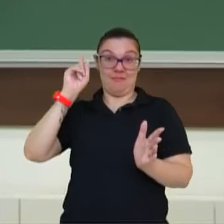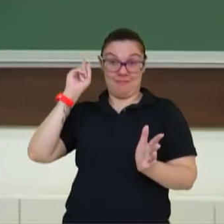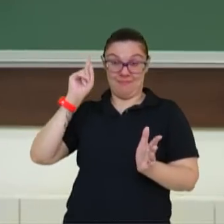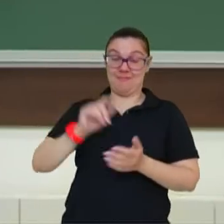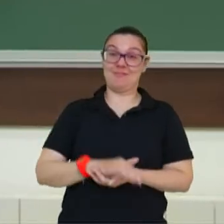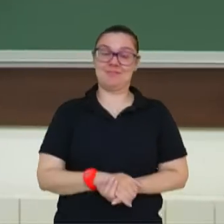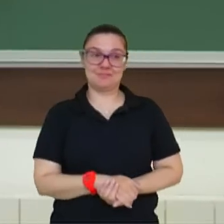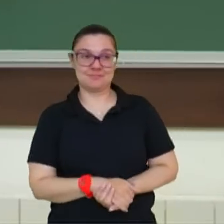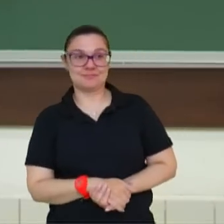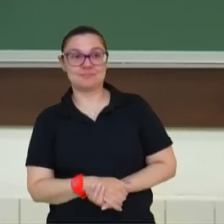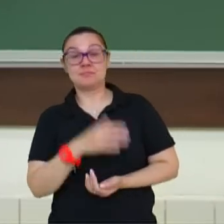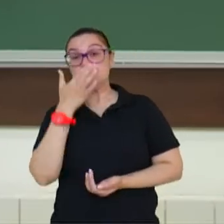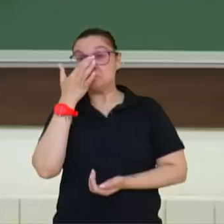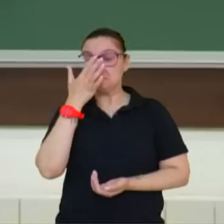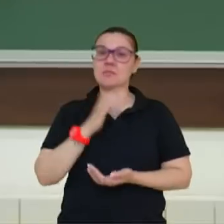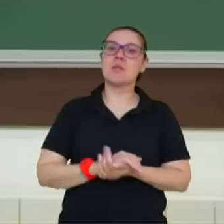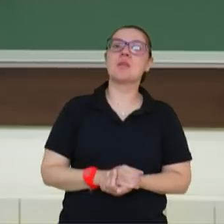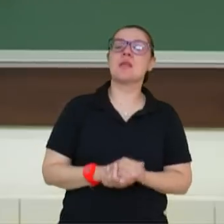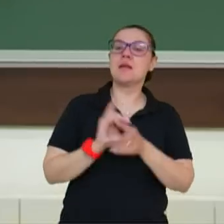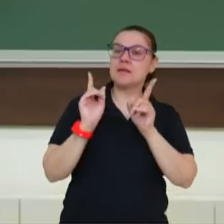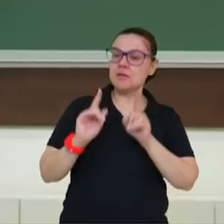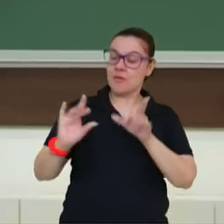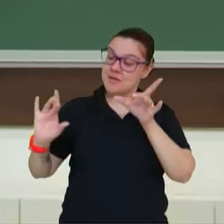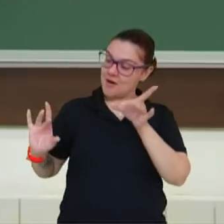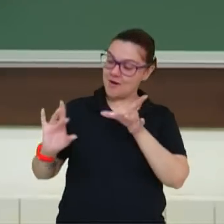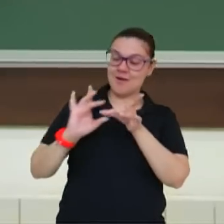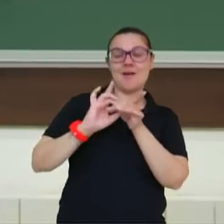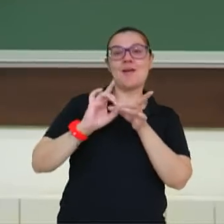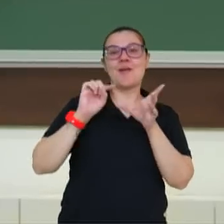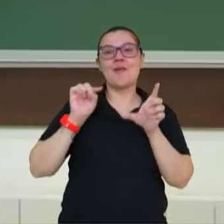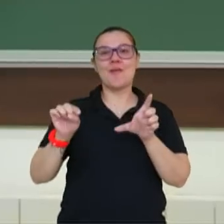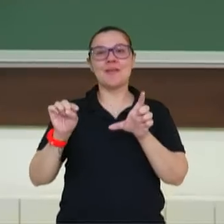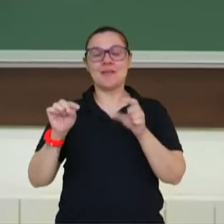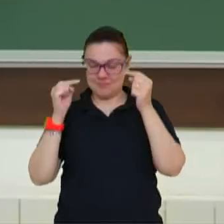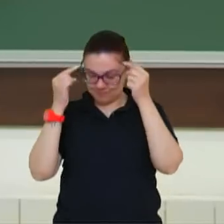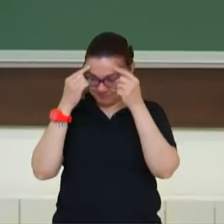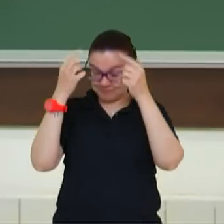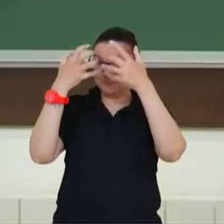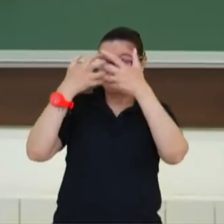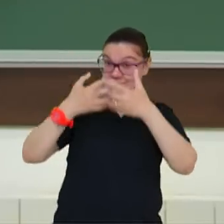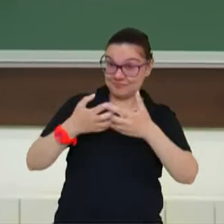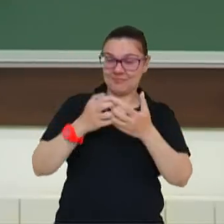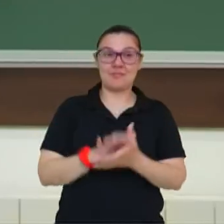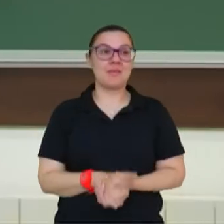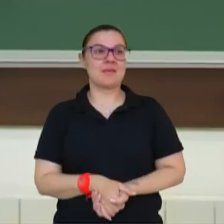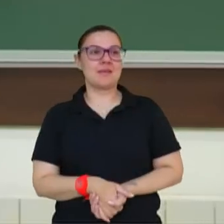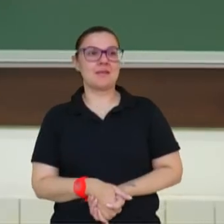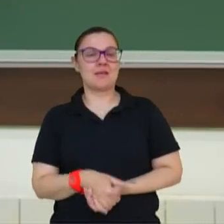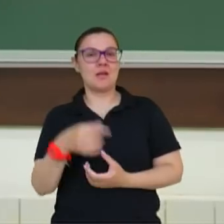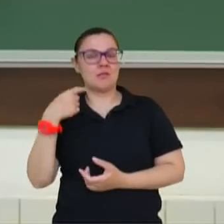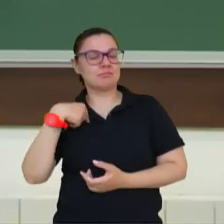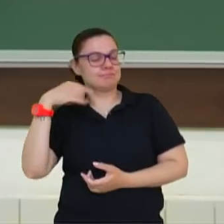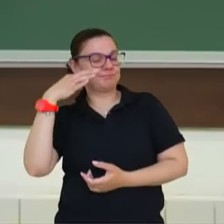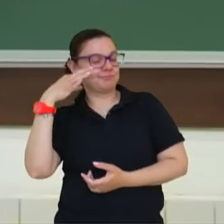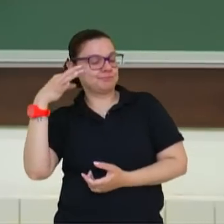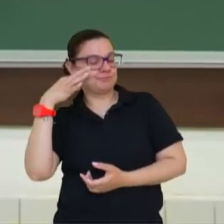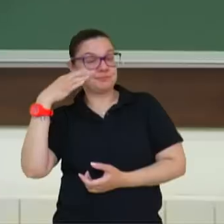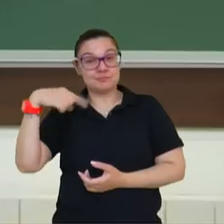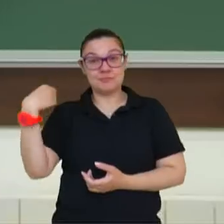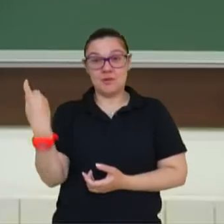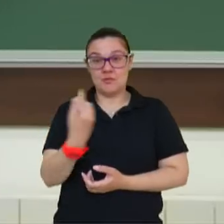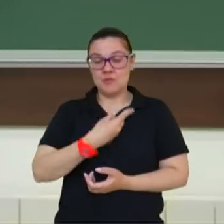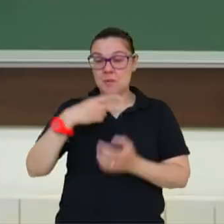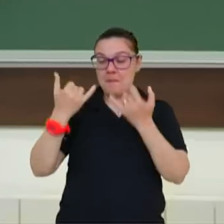está lendo, é claro. Então faz essa conexão de ideias. E eu estava pensando no